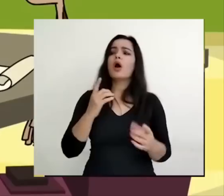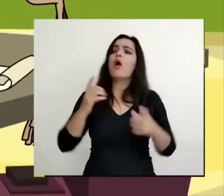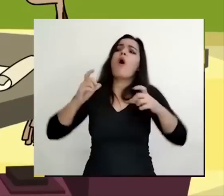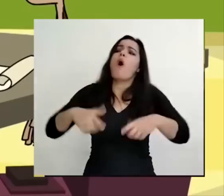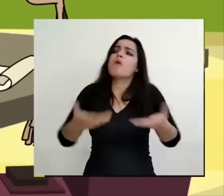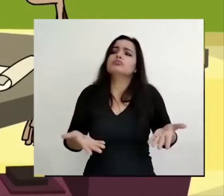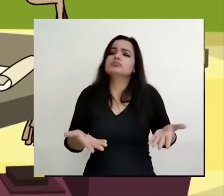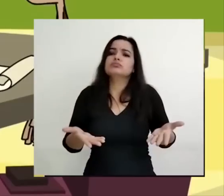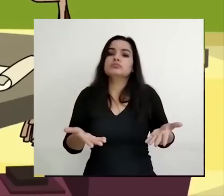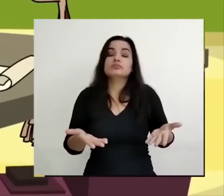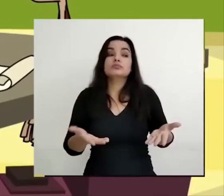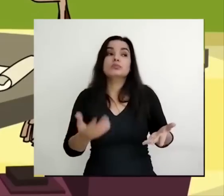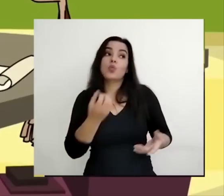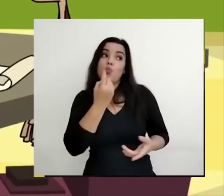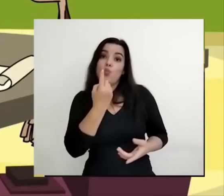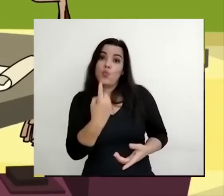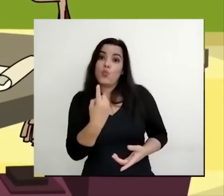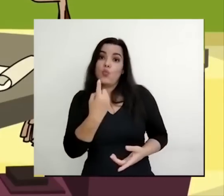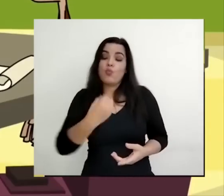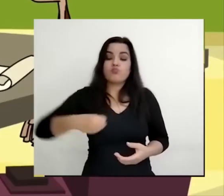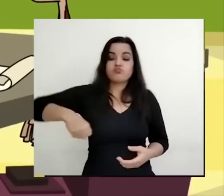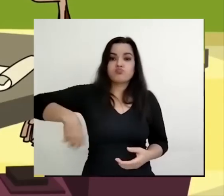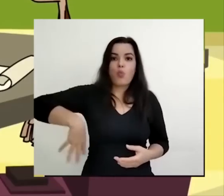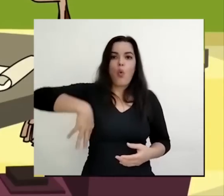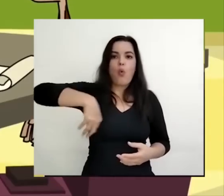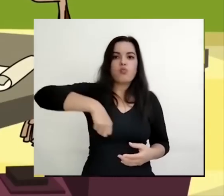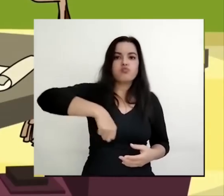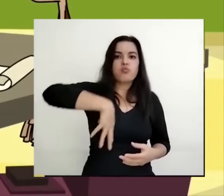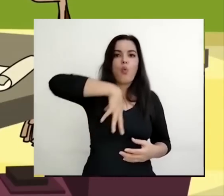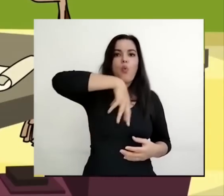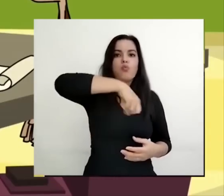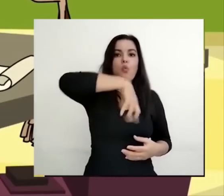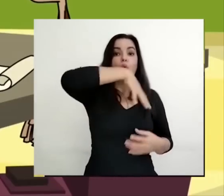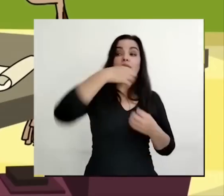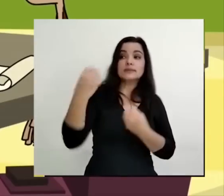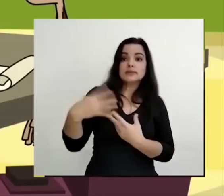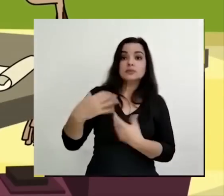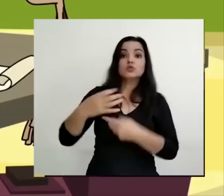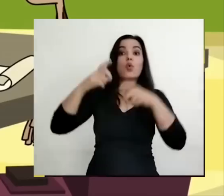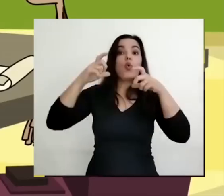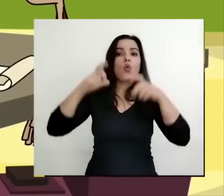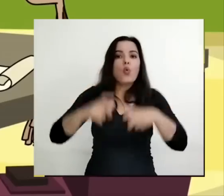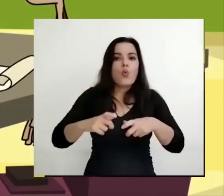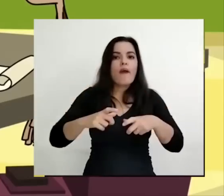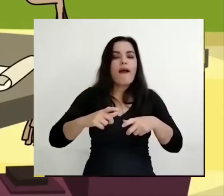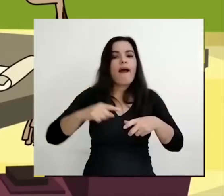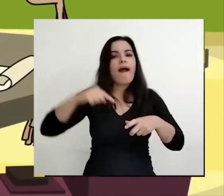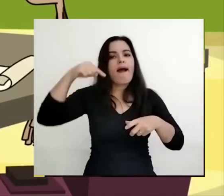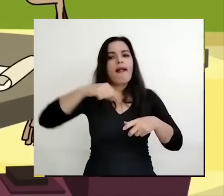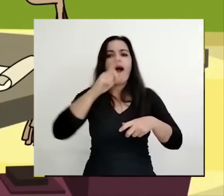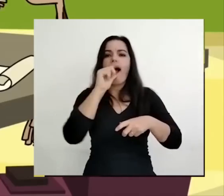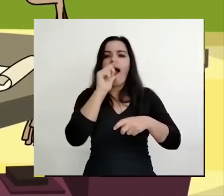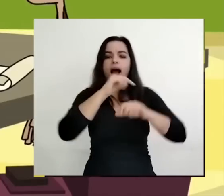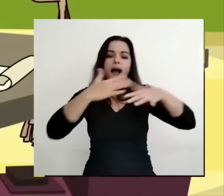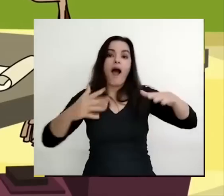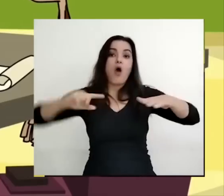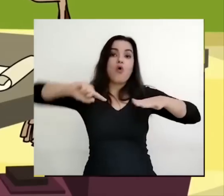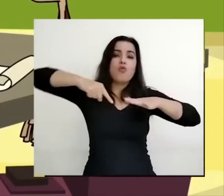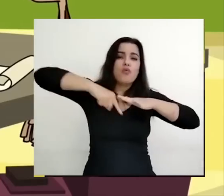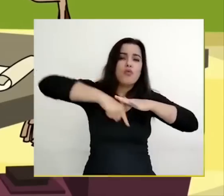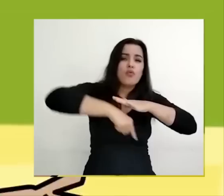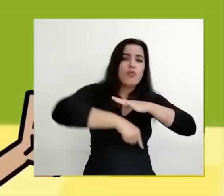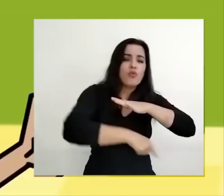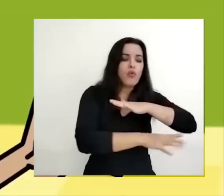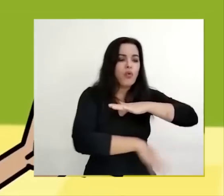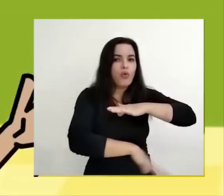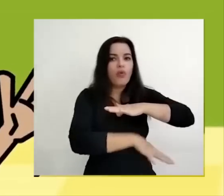documento? Um povo nos guiou até um navio meio enterrado numa caverna, no fundo do mar, perto da Praia das